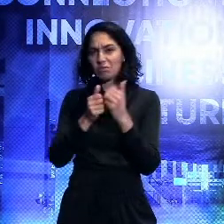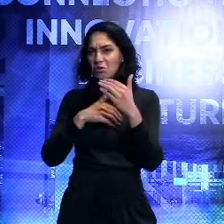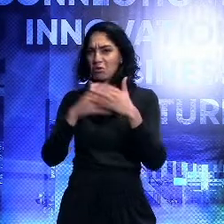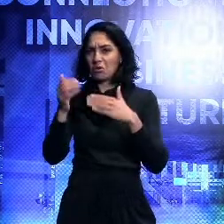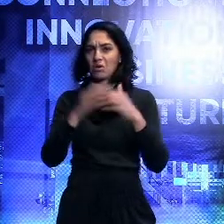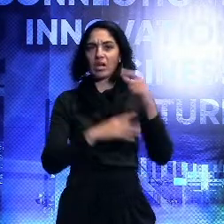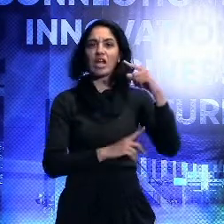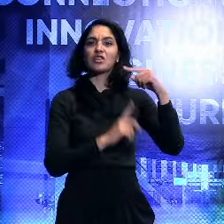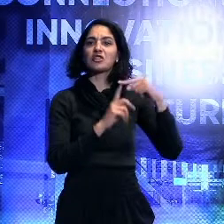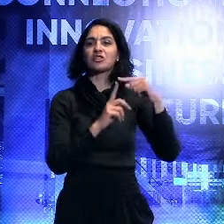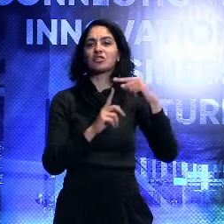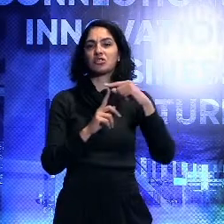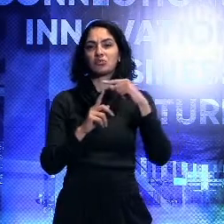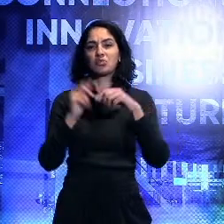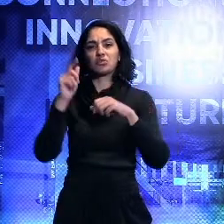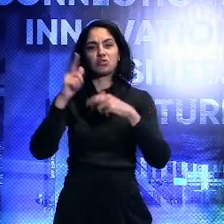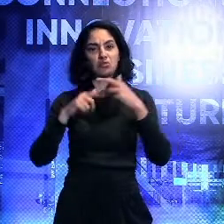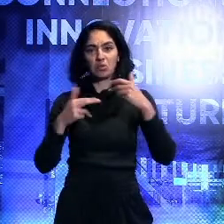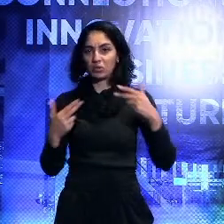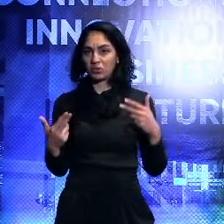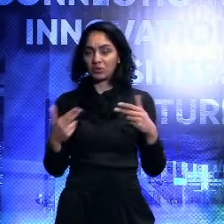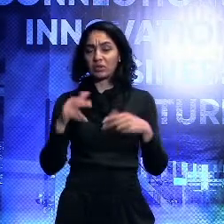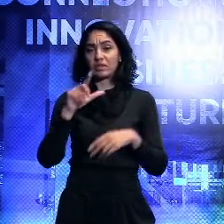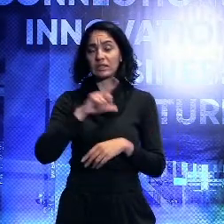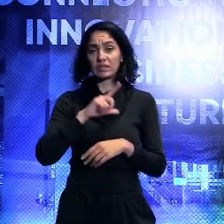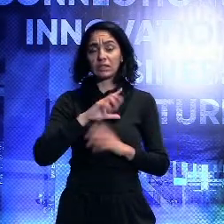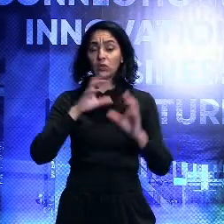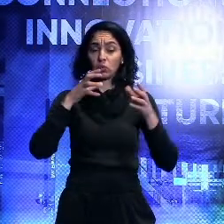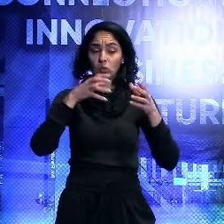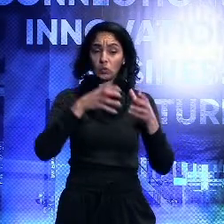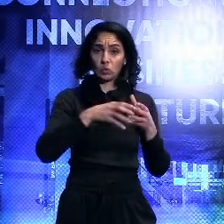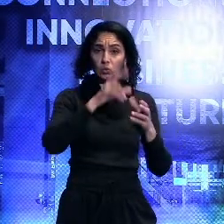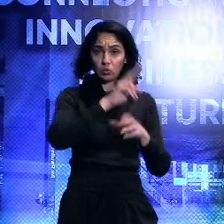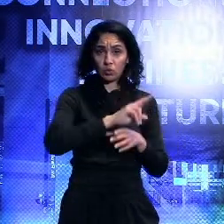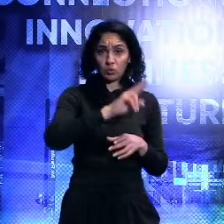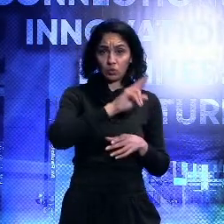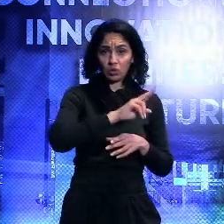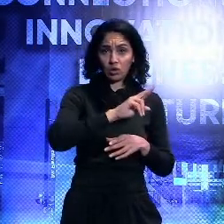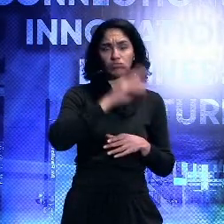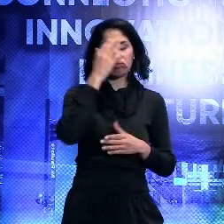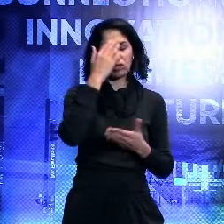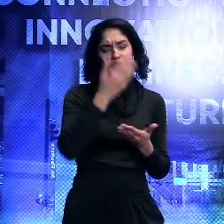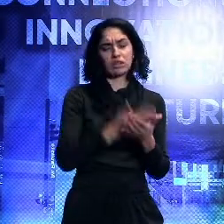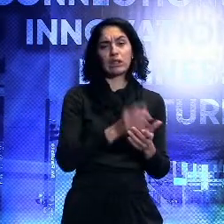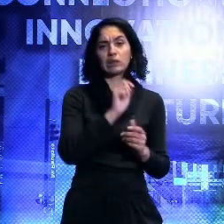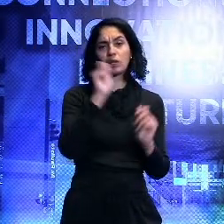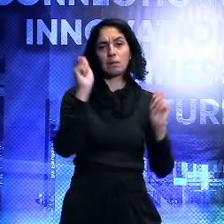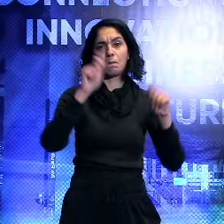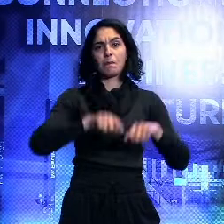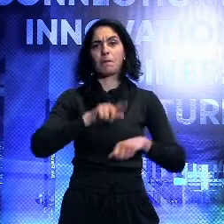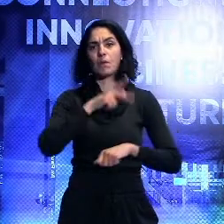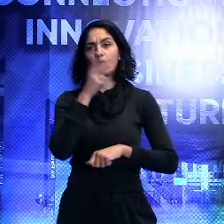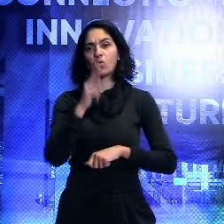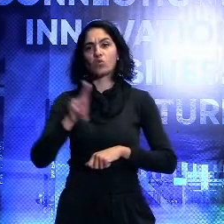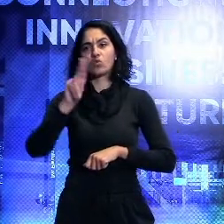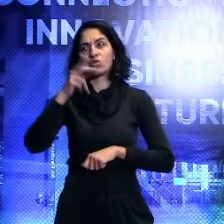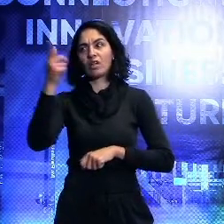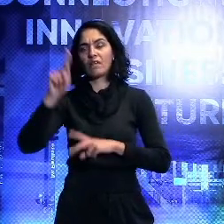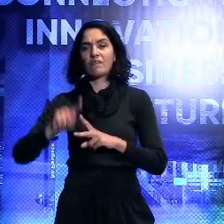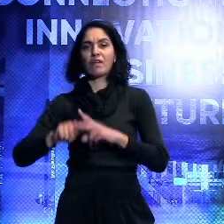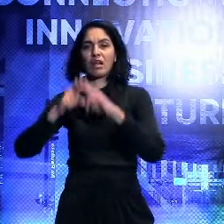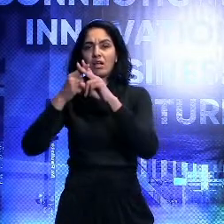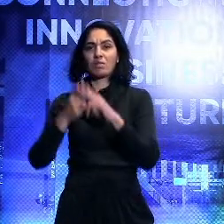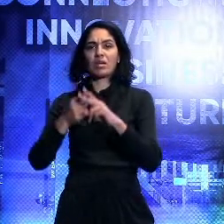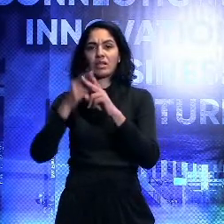de massa. Onde você tem uma massa de usuários que pode consumir o seu produto, com certeza você tem um potencial para usar esse tipo de ferramenta para visualizar melhor o